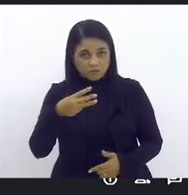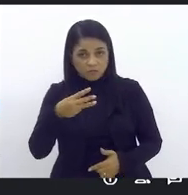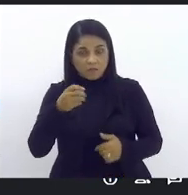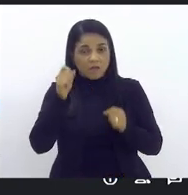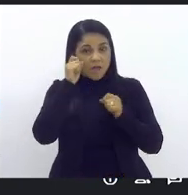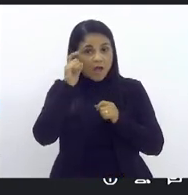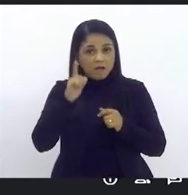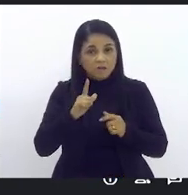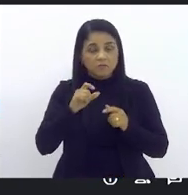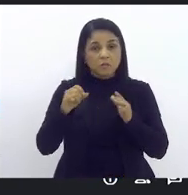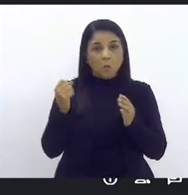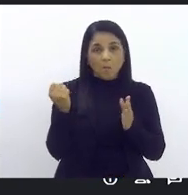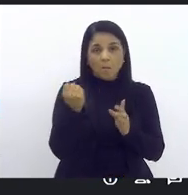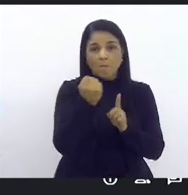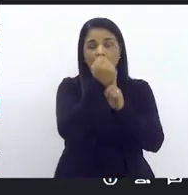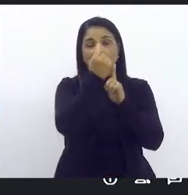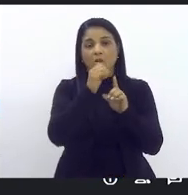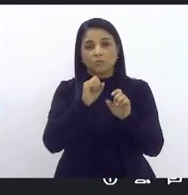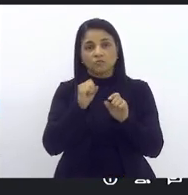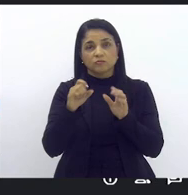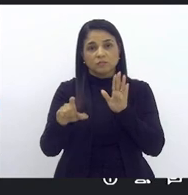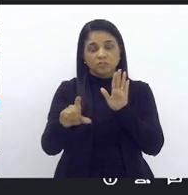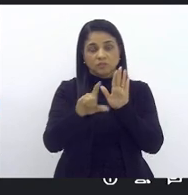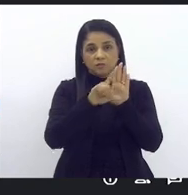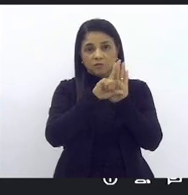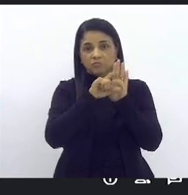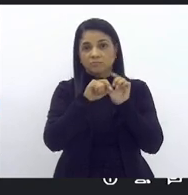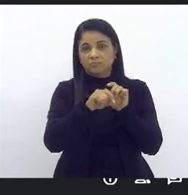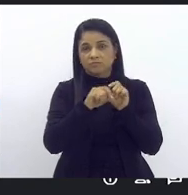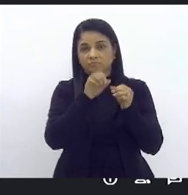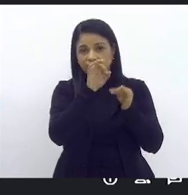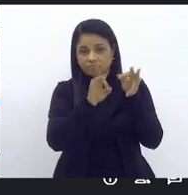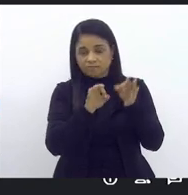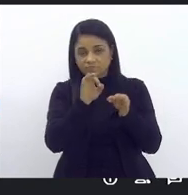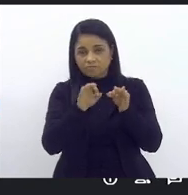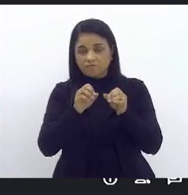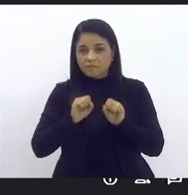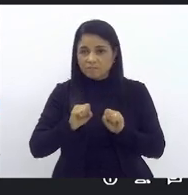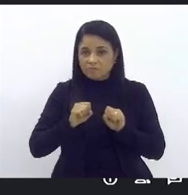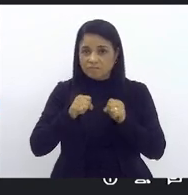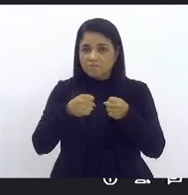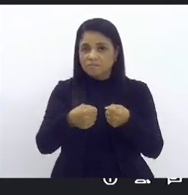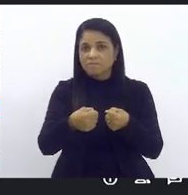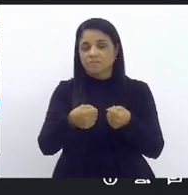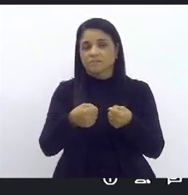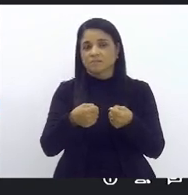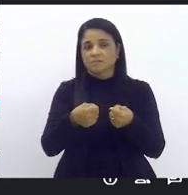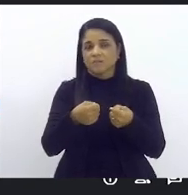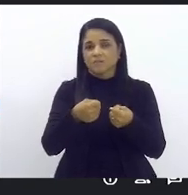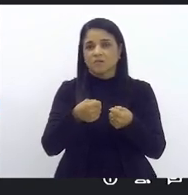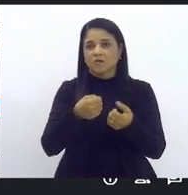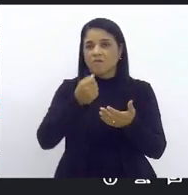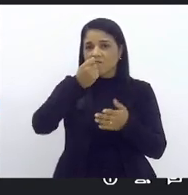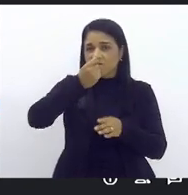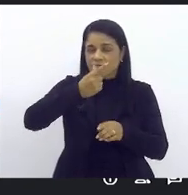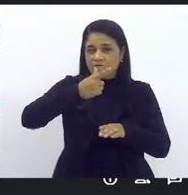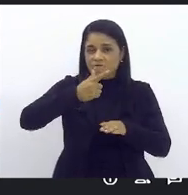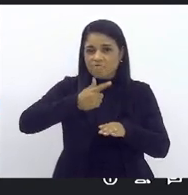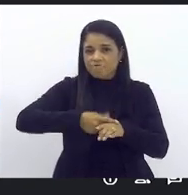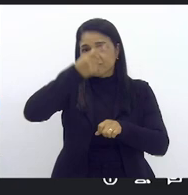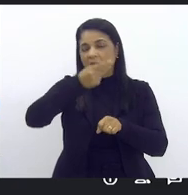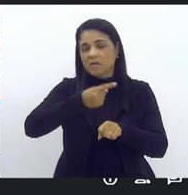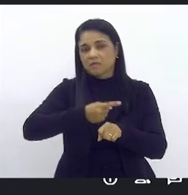vácuo legislativo defendendo que a lei do piso, a priori, não tem validade da forma como está.